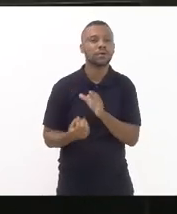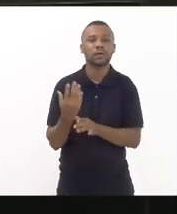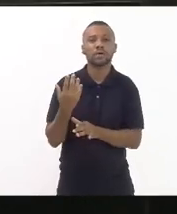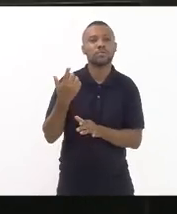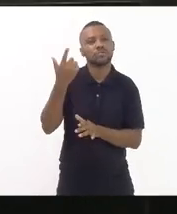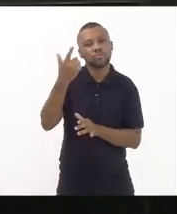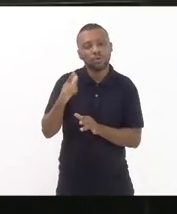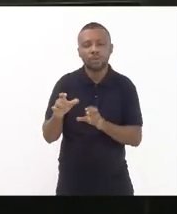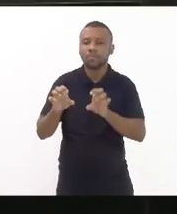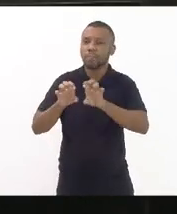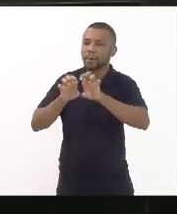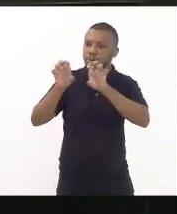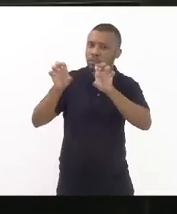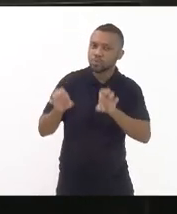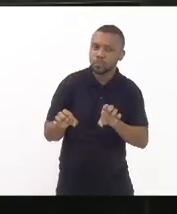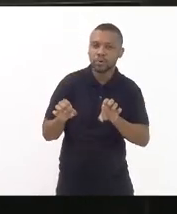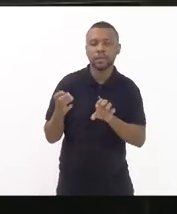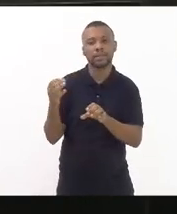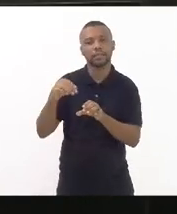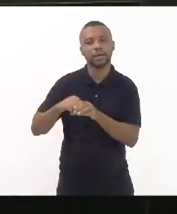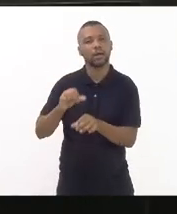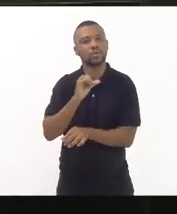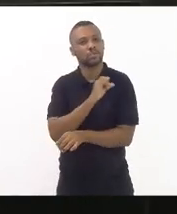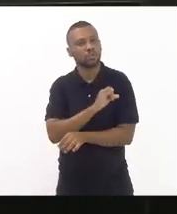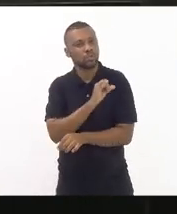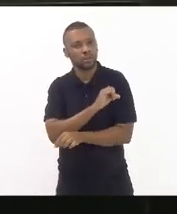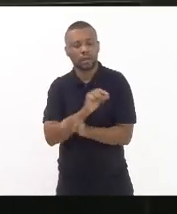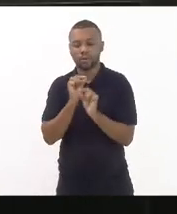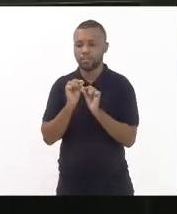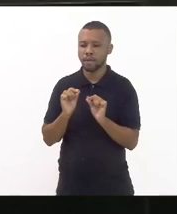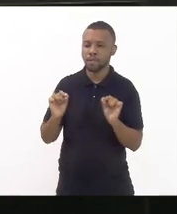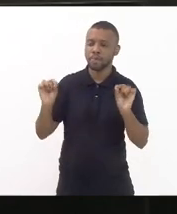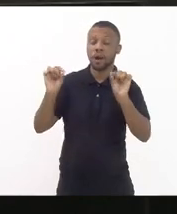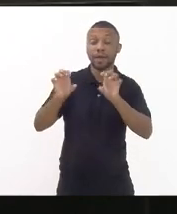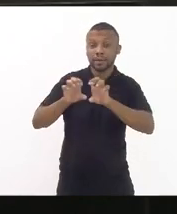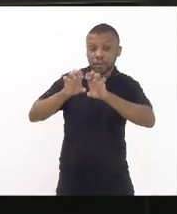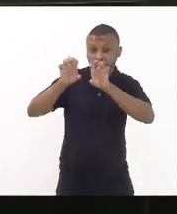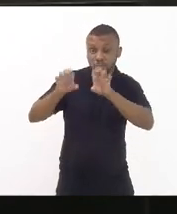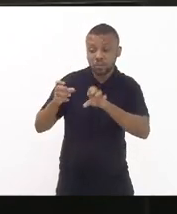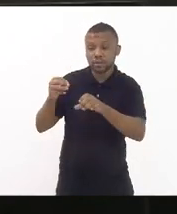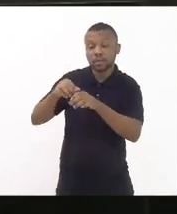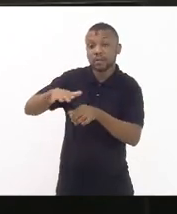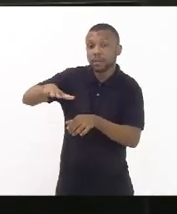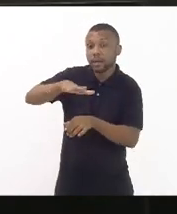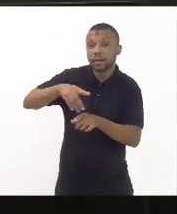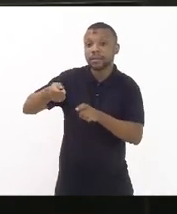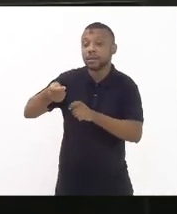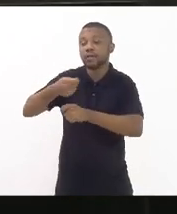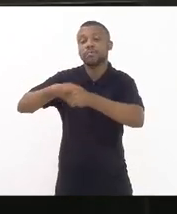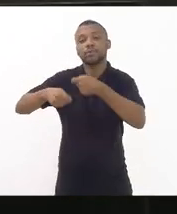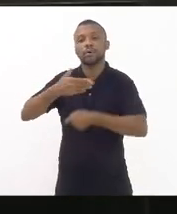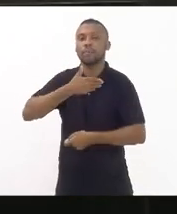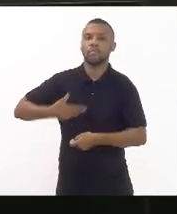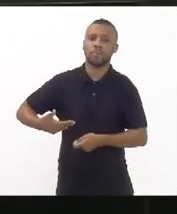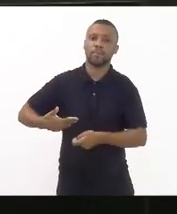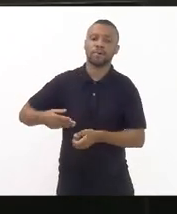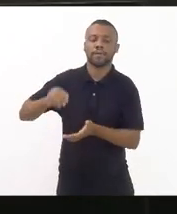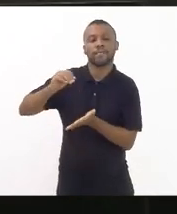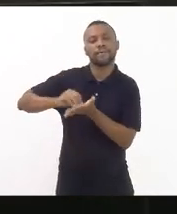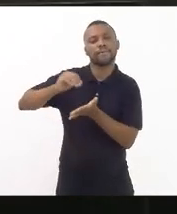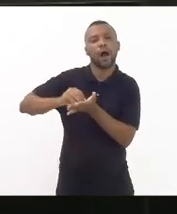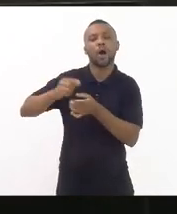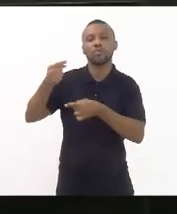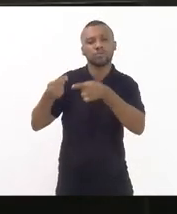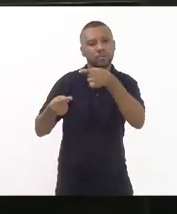uma estrutura no Estado e todas as estruturas dentro da administração pública carecem de um debate